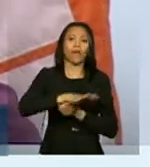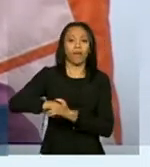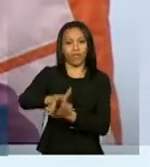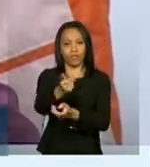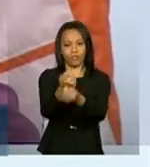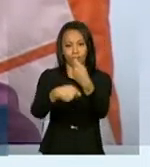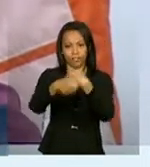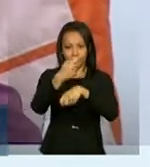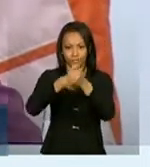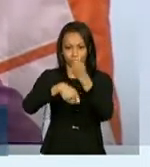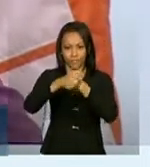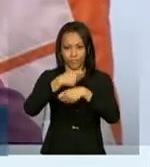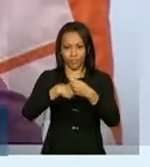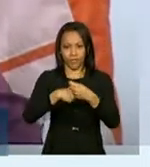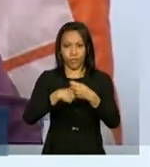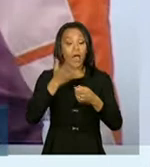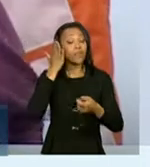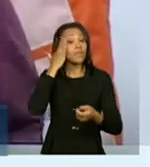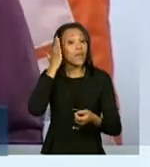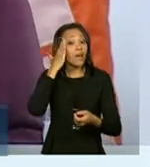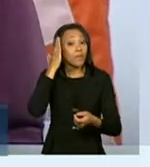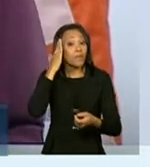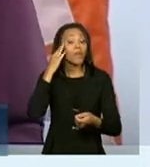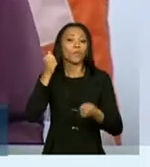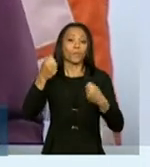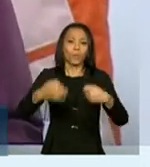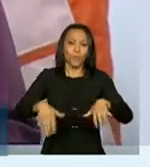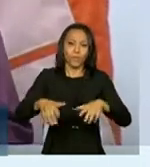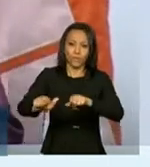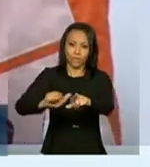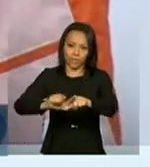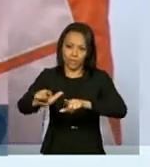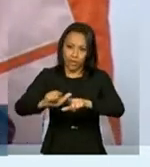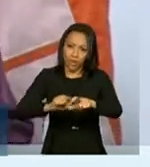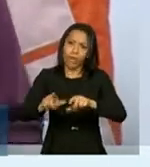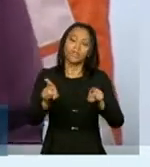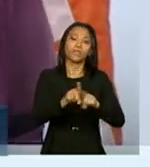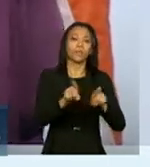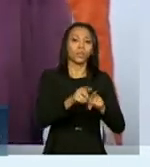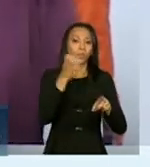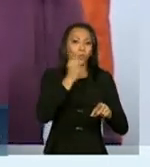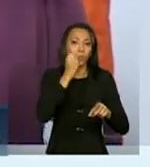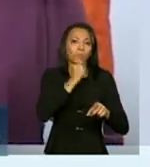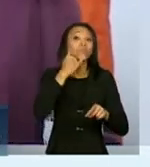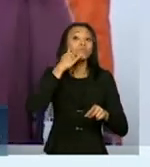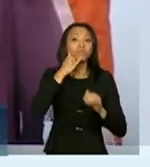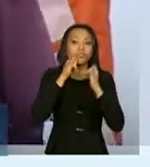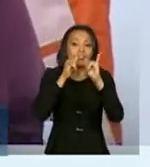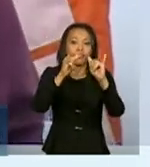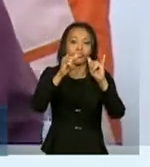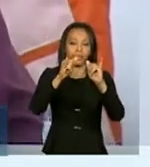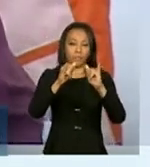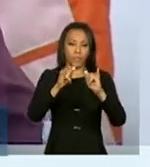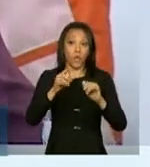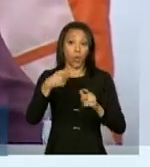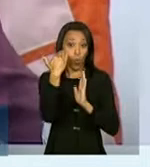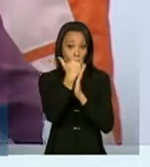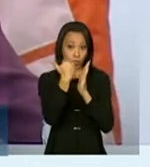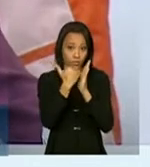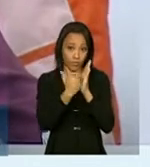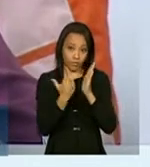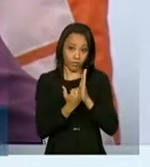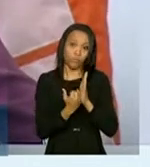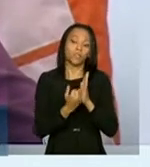econômicos, a saber, o custo do trabalho e o custo da energia elétrica. Com o Plano Brasil Maior,